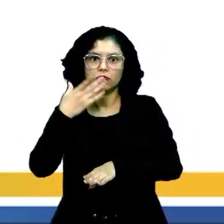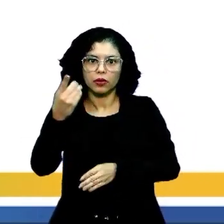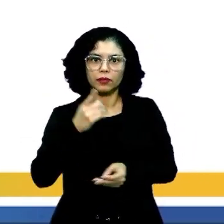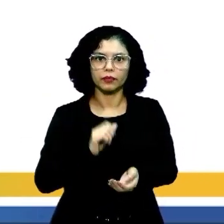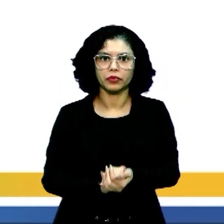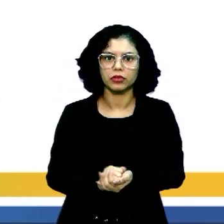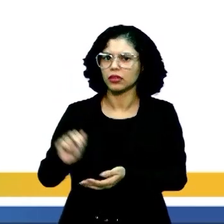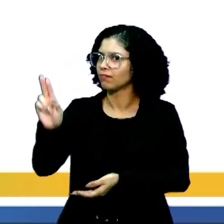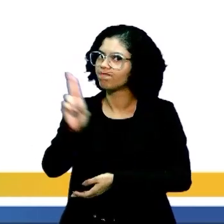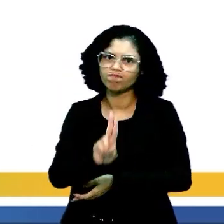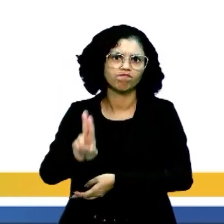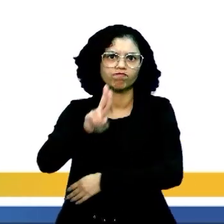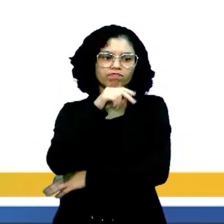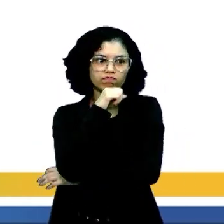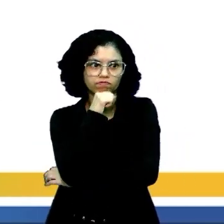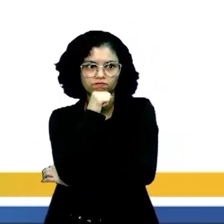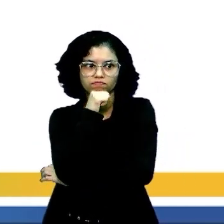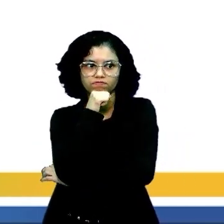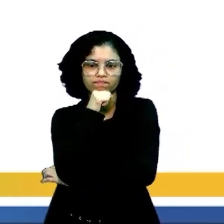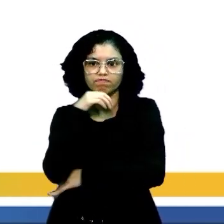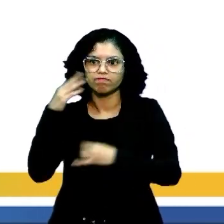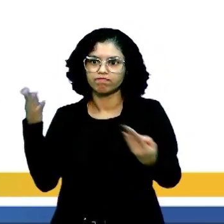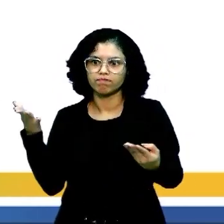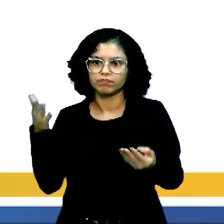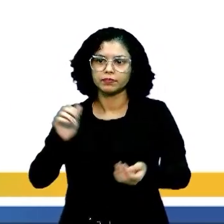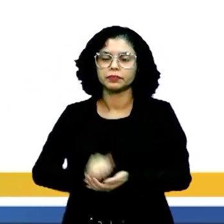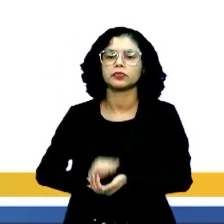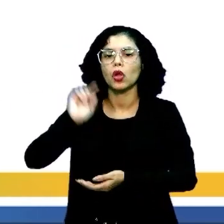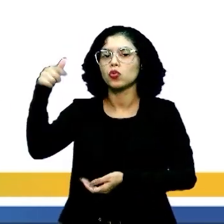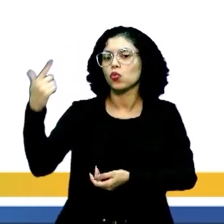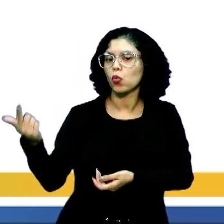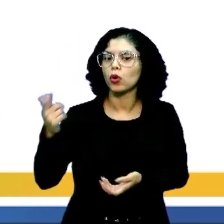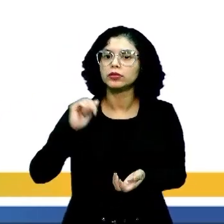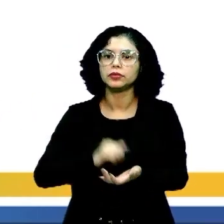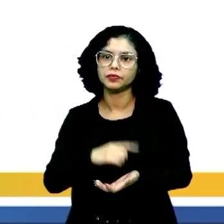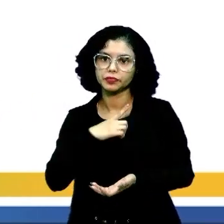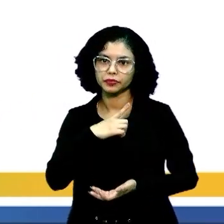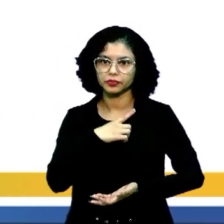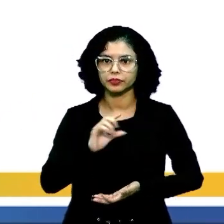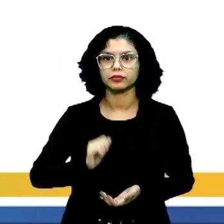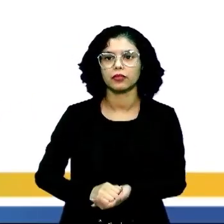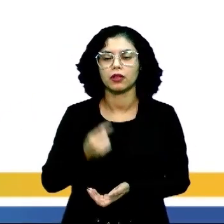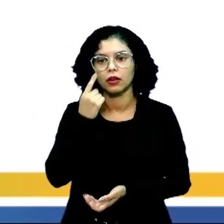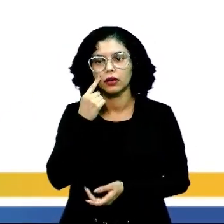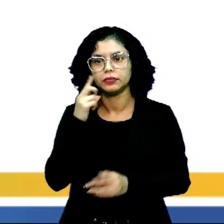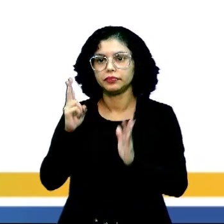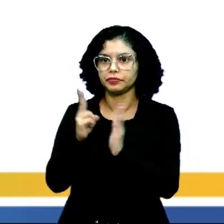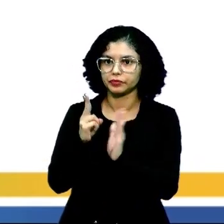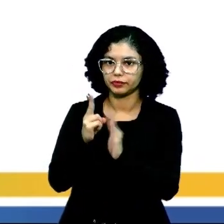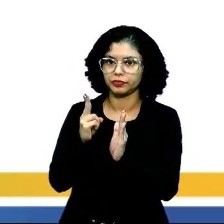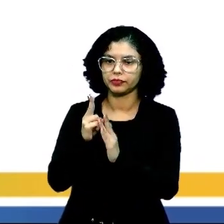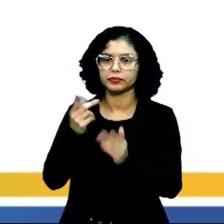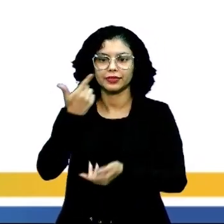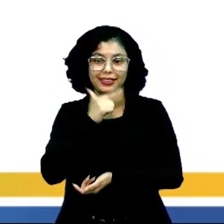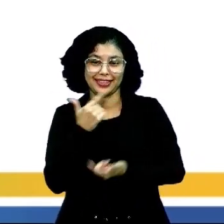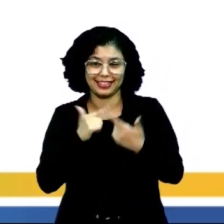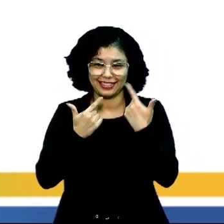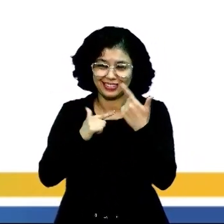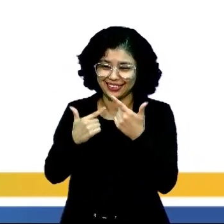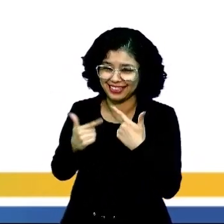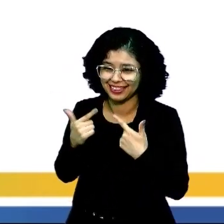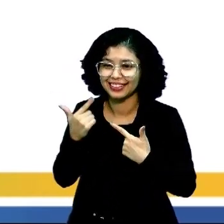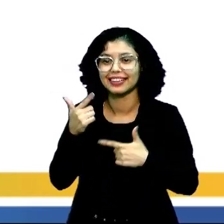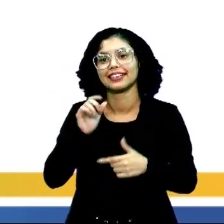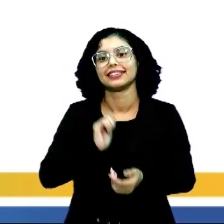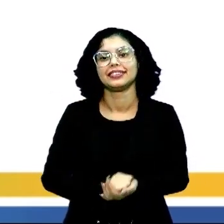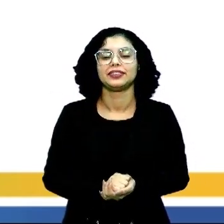Deus, eles não usam roupas. De um outro lado, nós temos alguns indígenas, né? Rindo, e